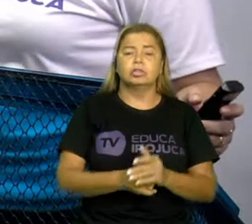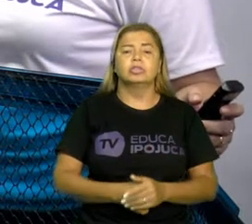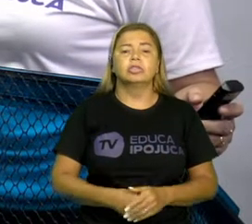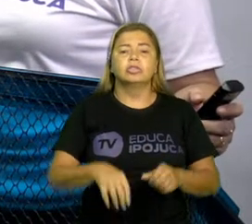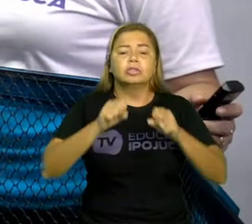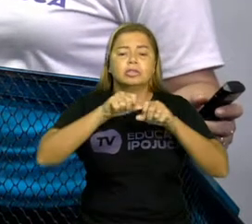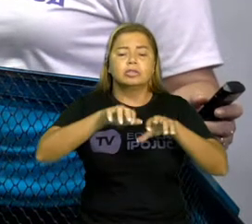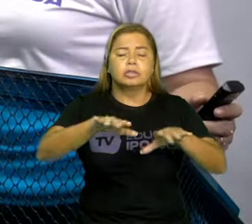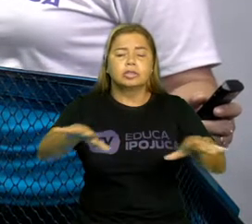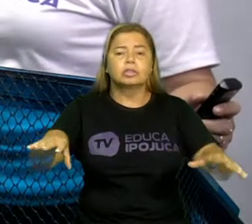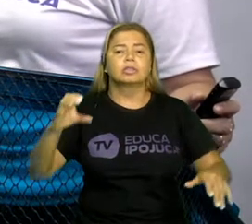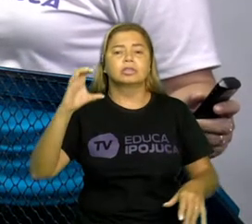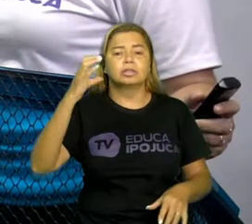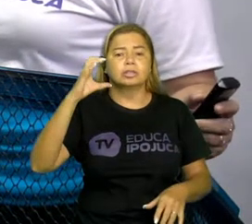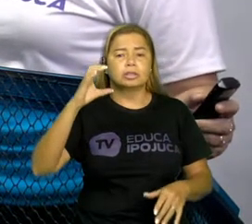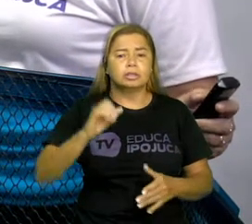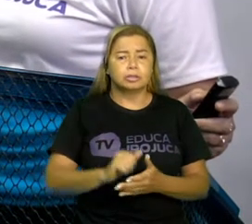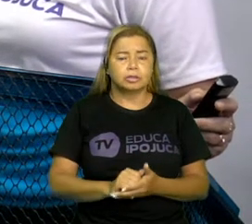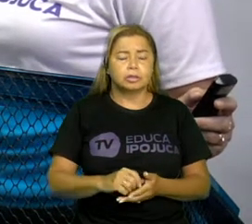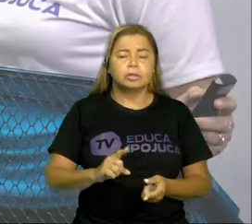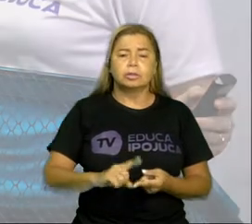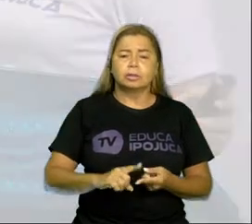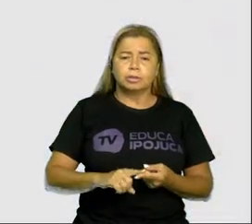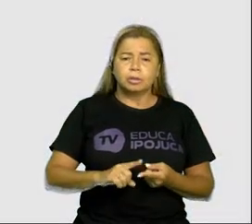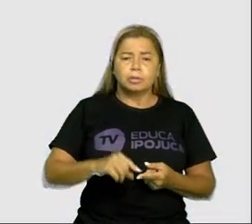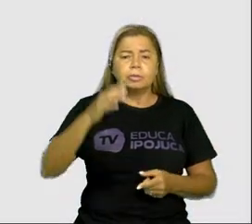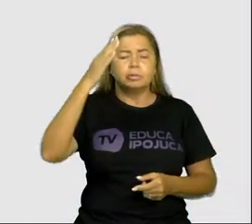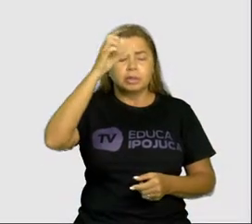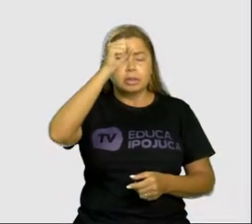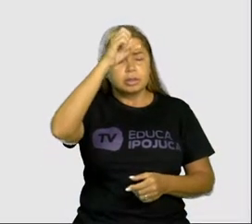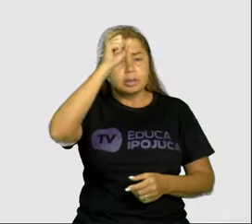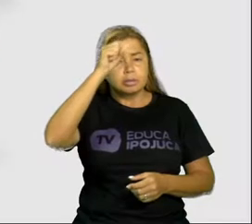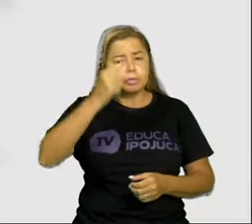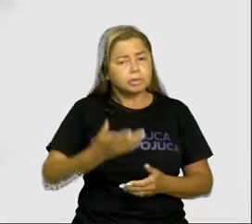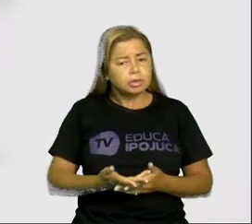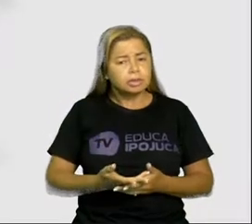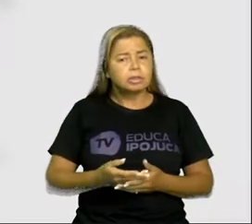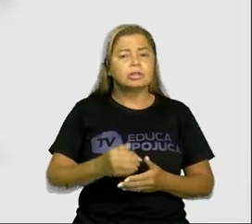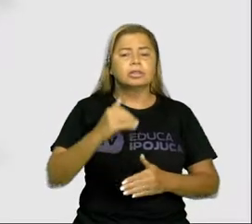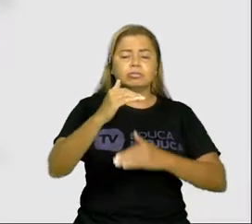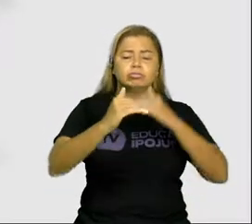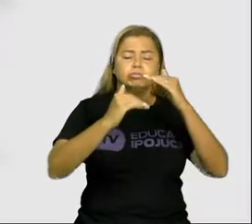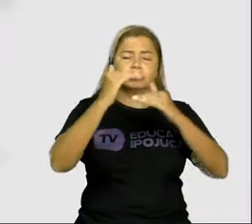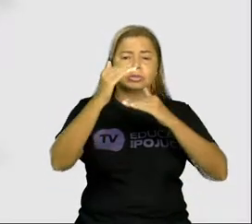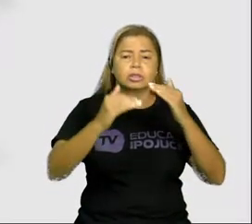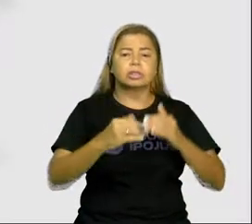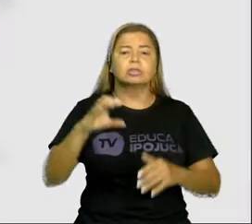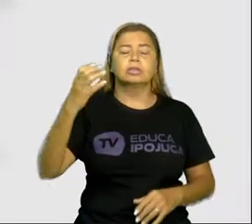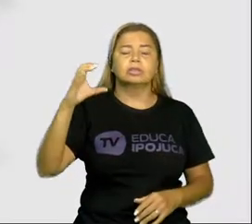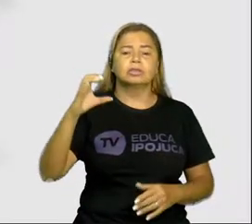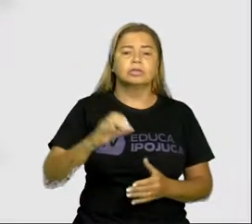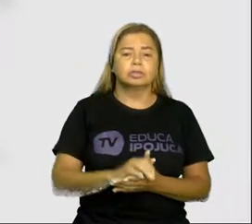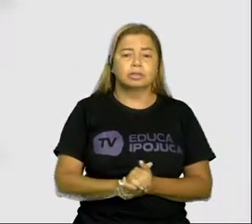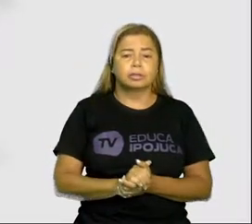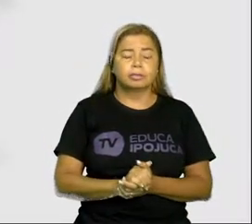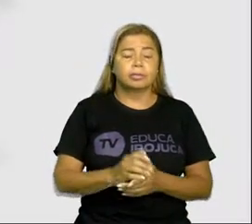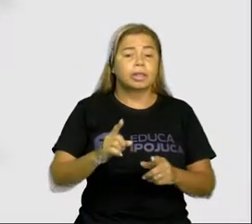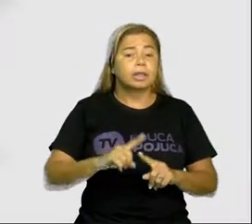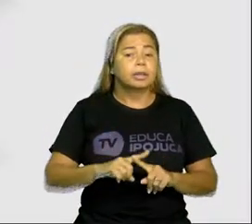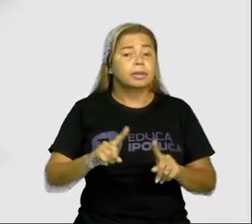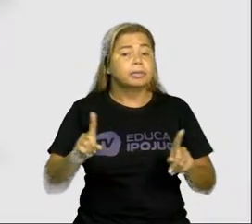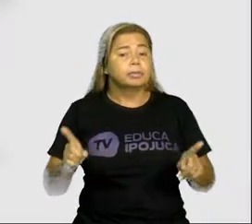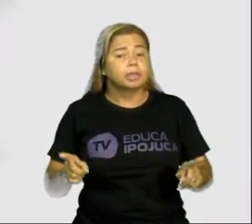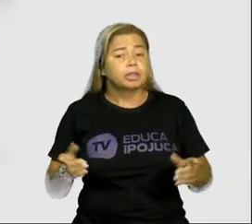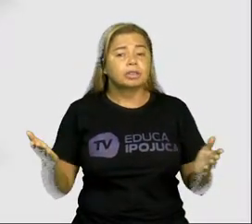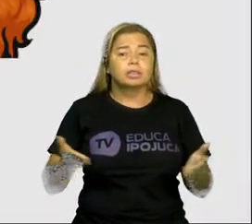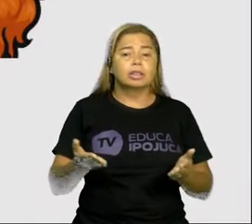científica, reconhecer a construção linguística dos textos de divulgação científica. Mas antes disso, a gente vai retomar